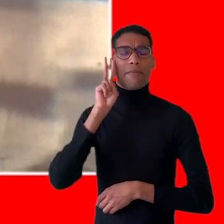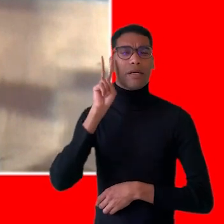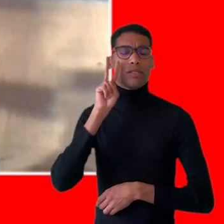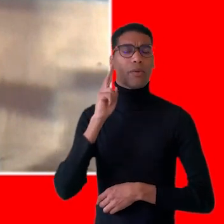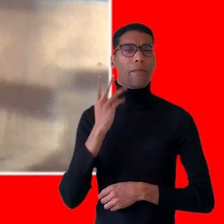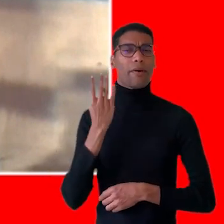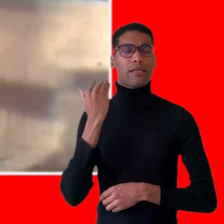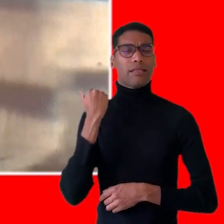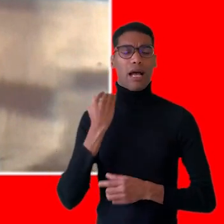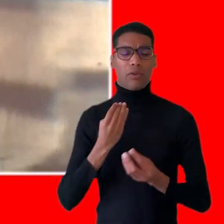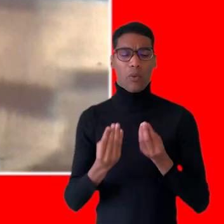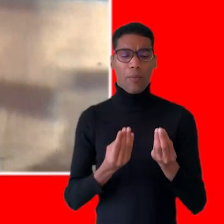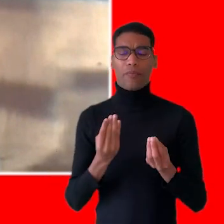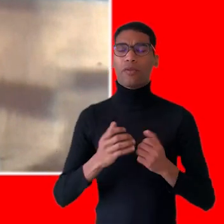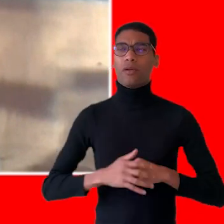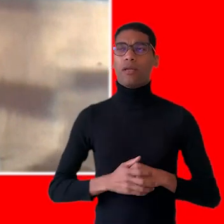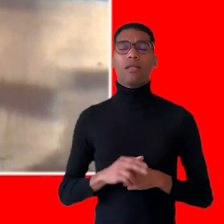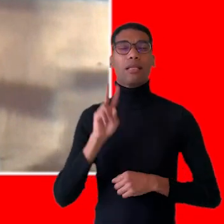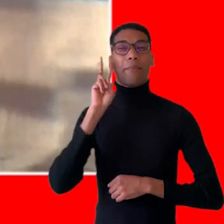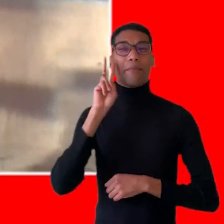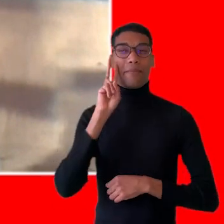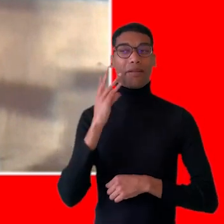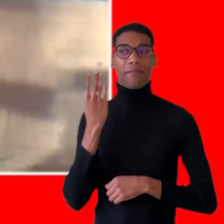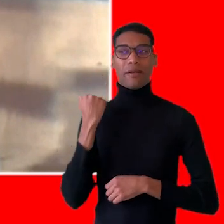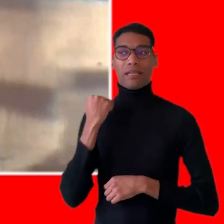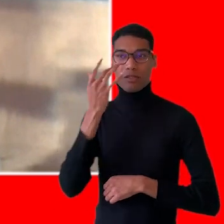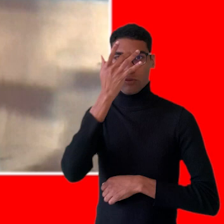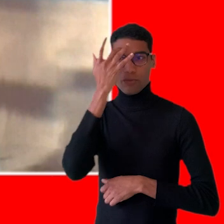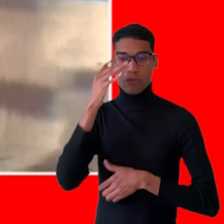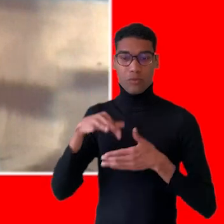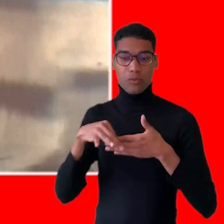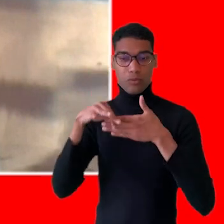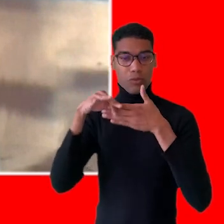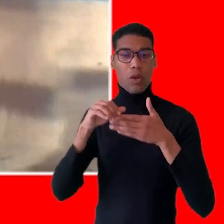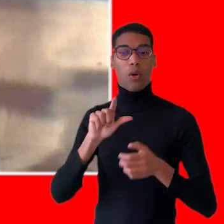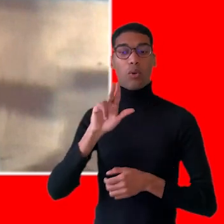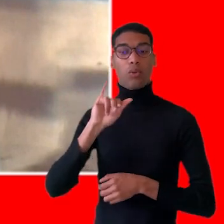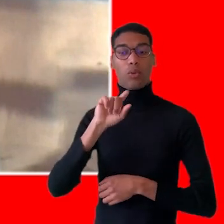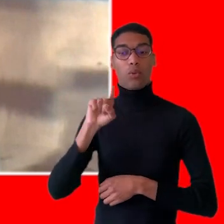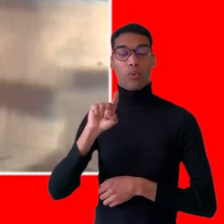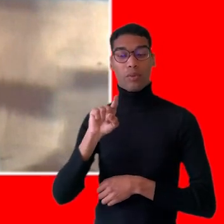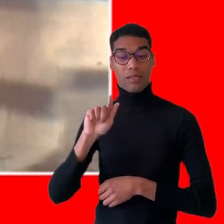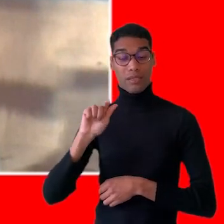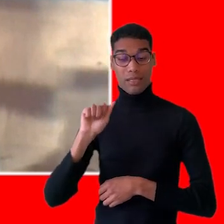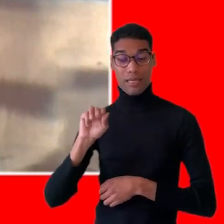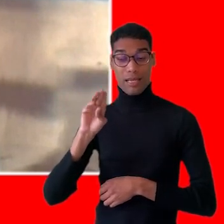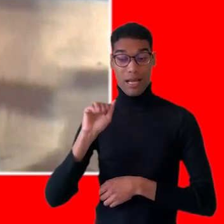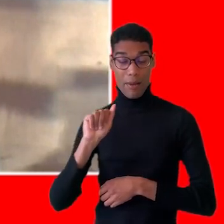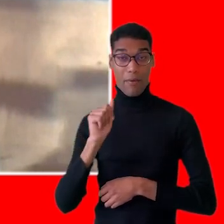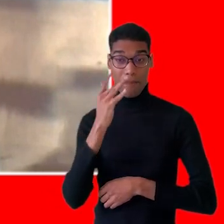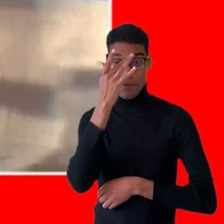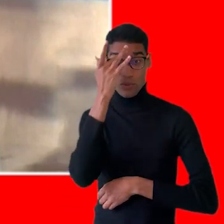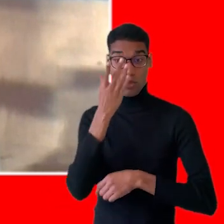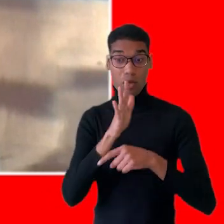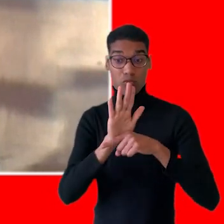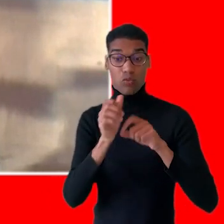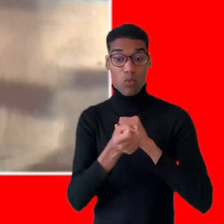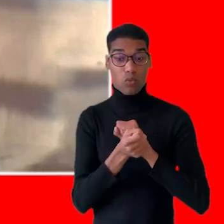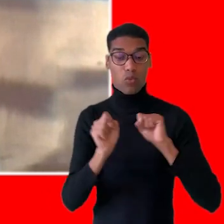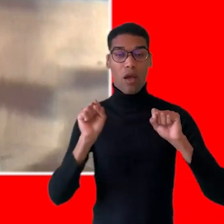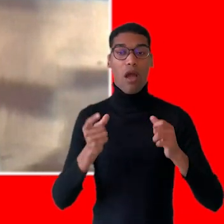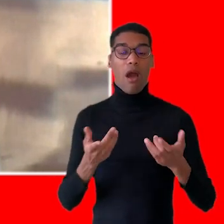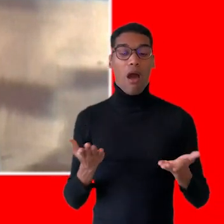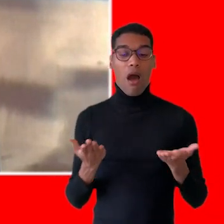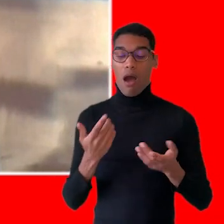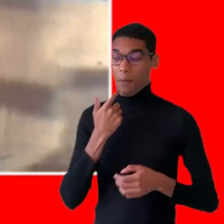de grandes figuras e lideranças, como, por exemplo, Luiz Gamas, abolicionistas importantes, né? Agora a